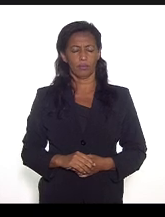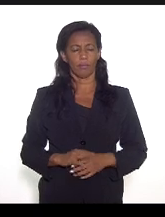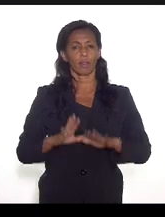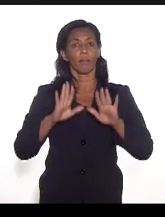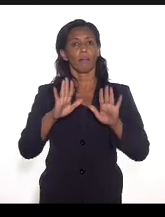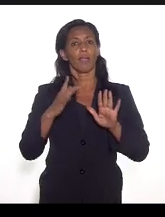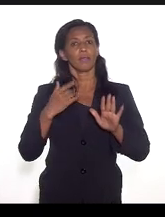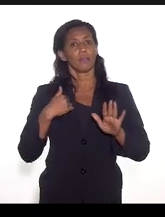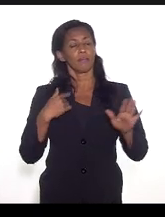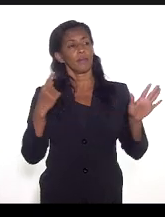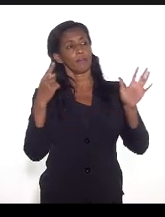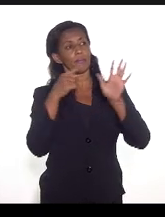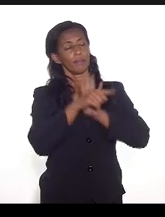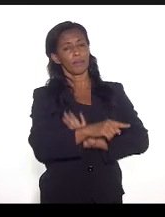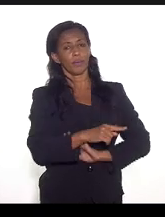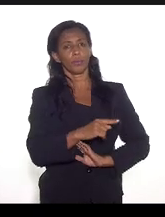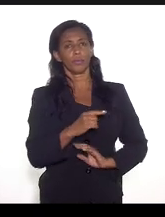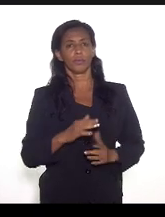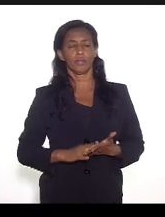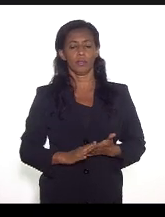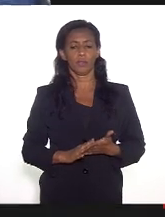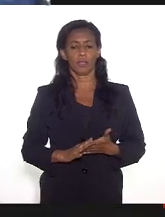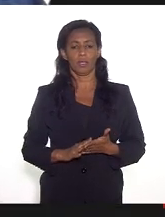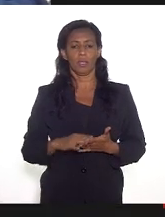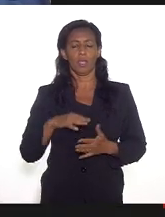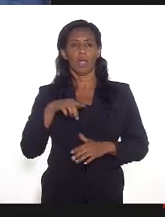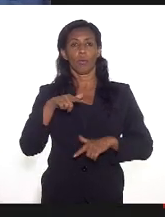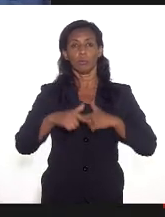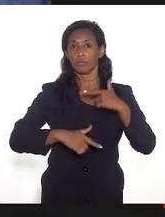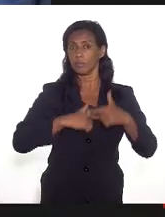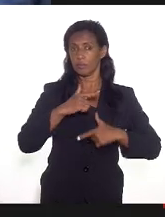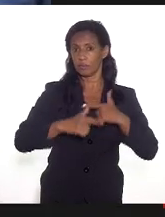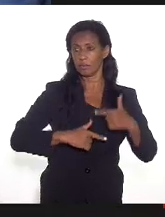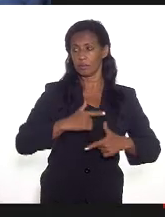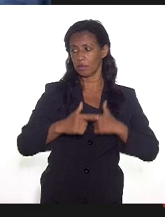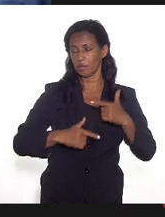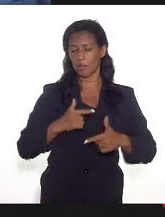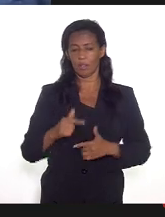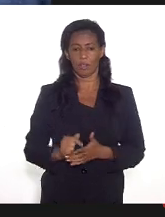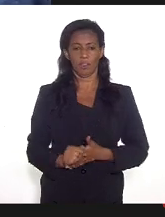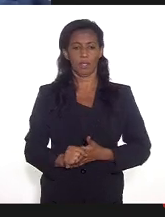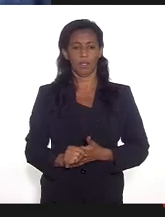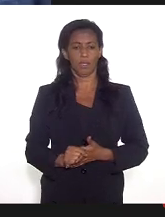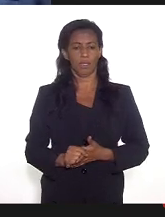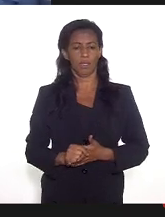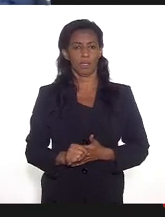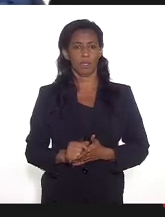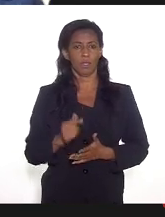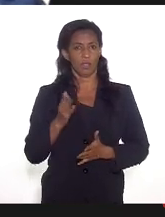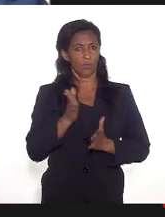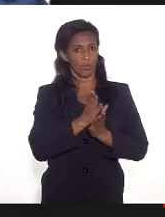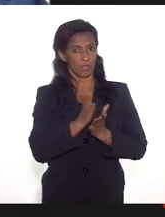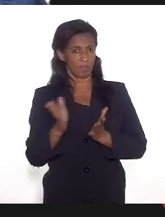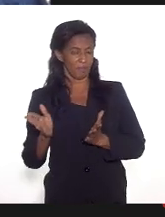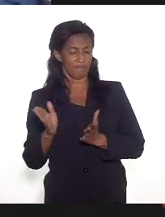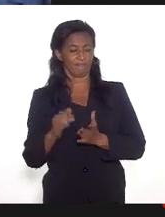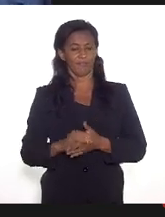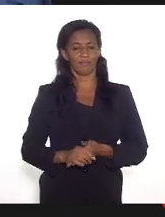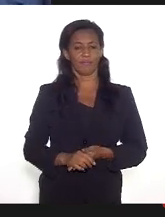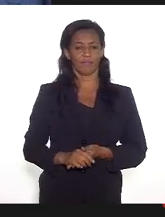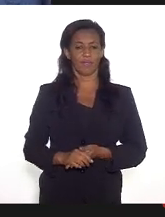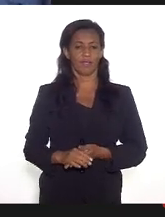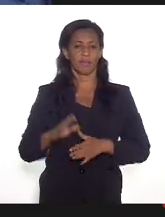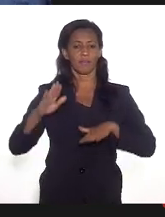minha pergunta é bem relacionada à questão de mercado de trabalho, e vou sair um pouco da prerrogativa da pró-reitoria de extensão,